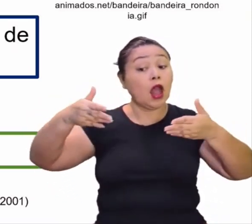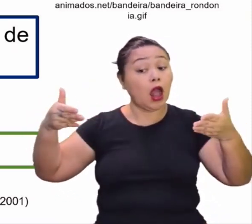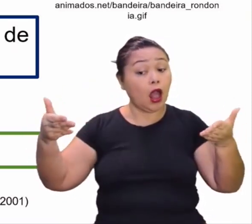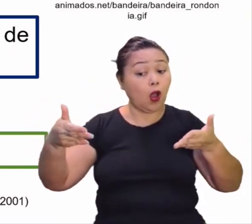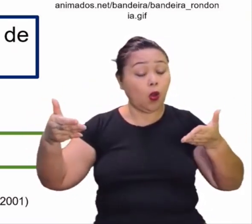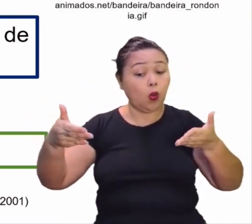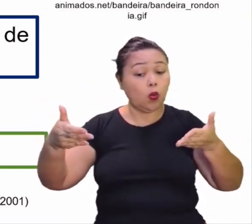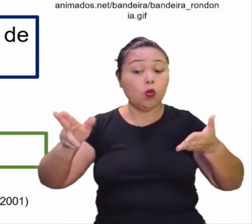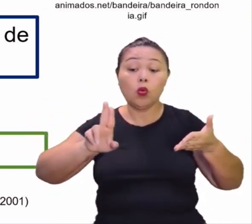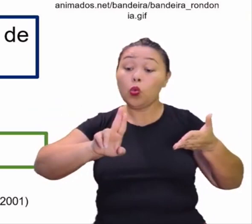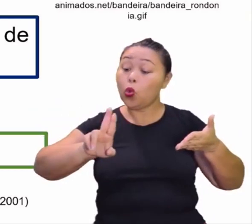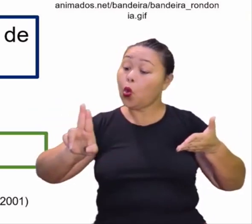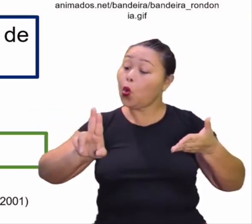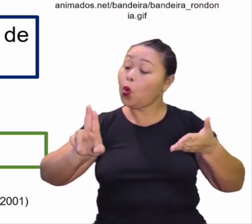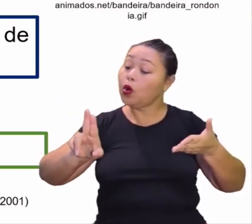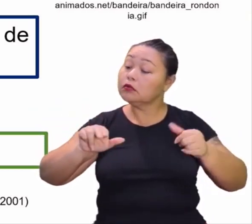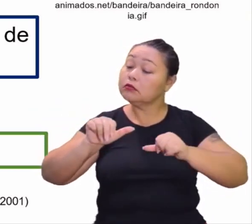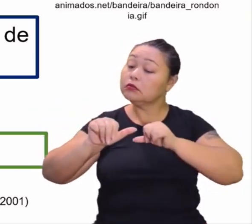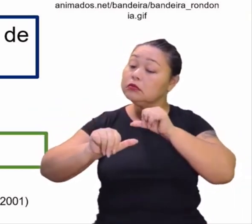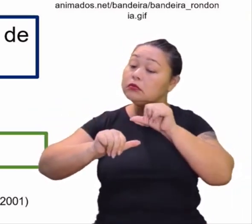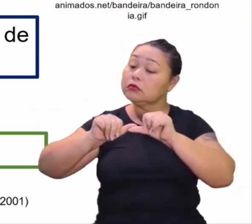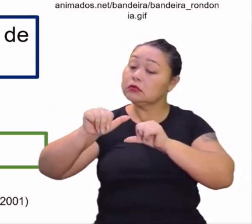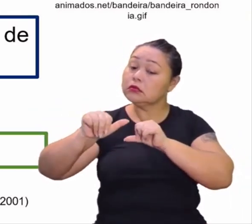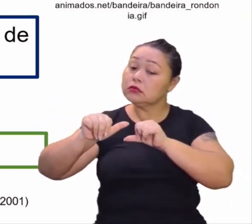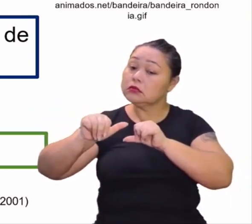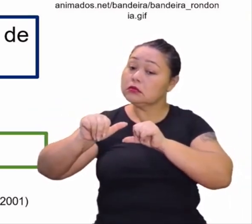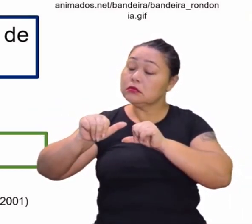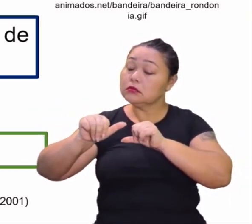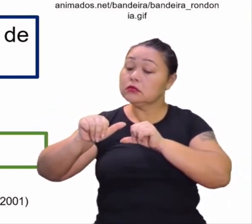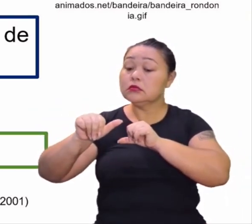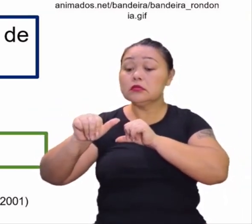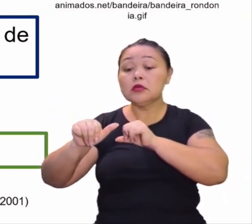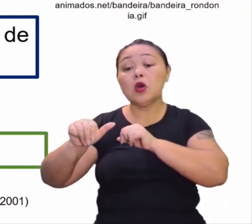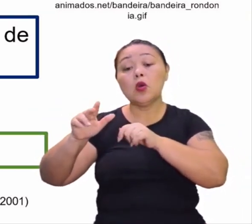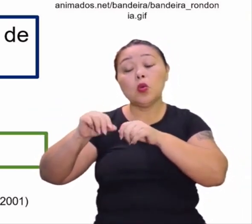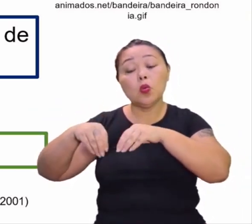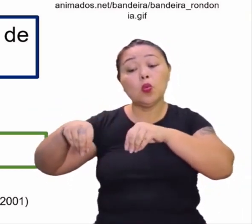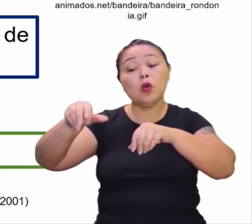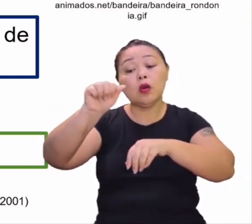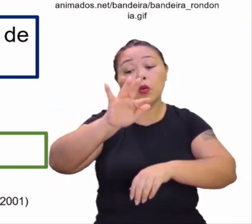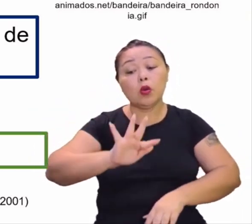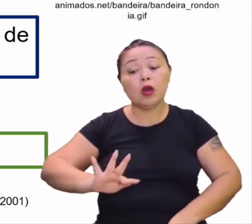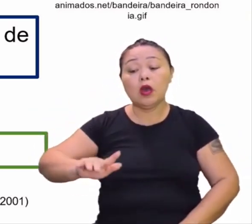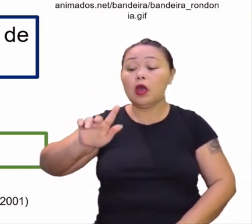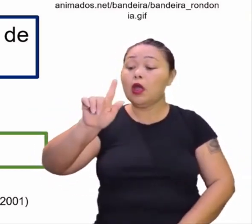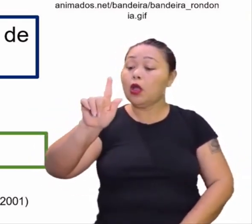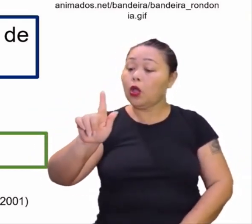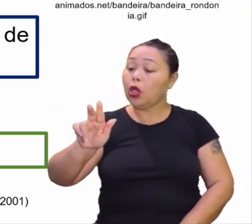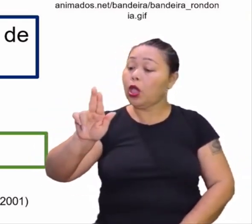que agora o nome muda, deixa de ser Território Federal do